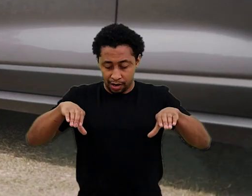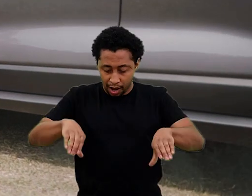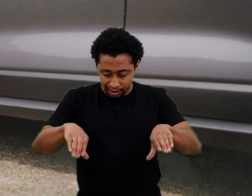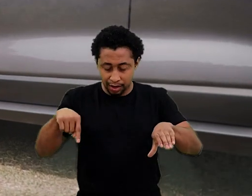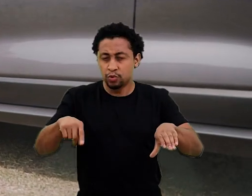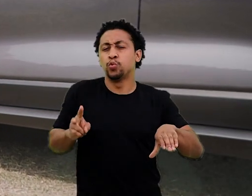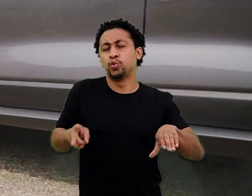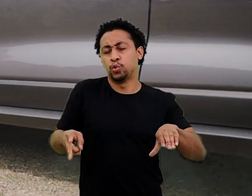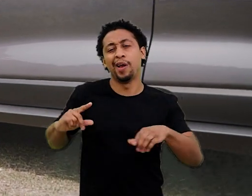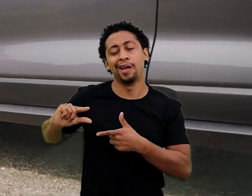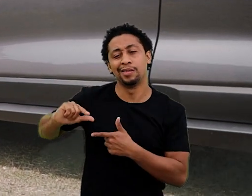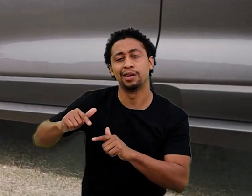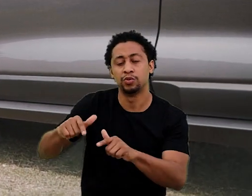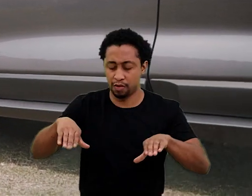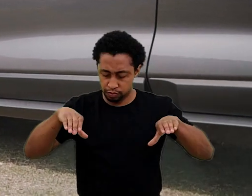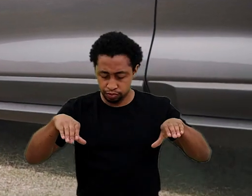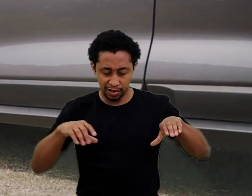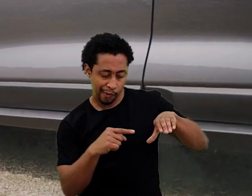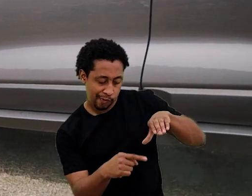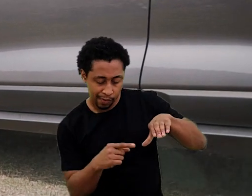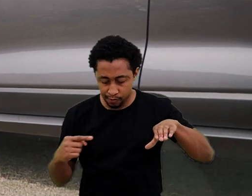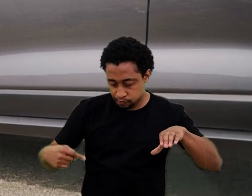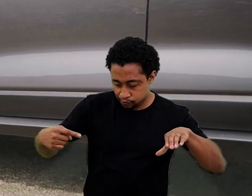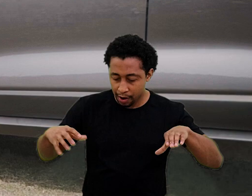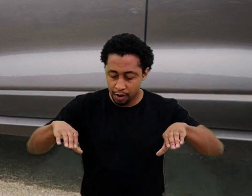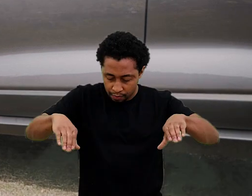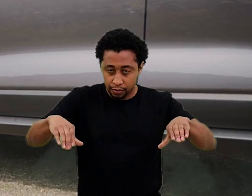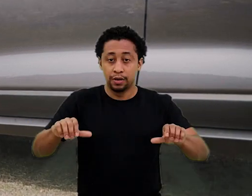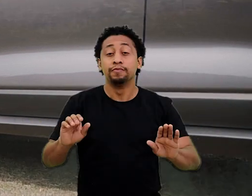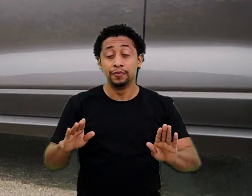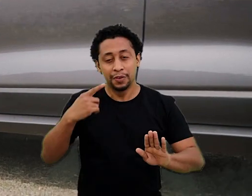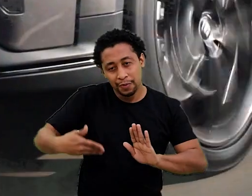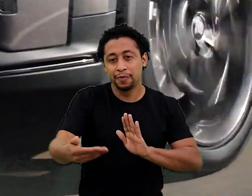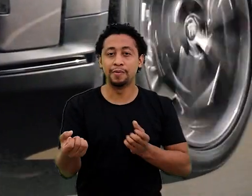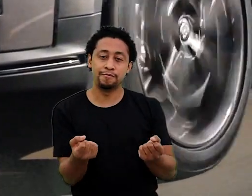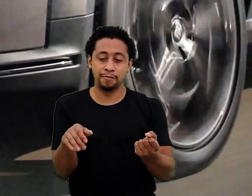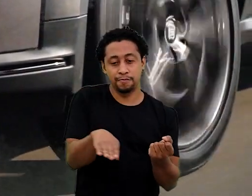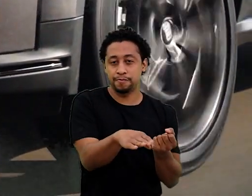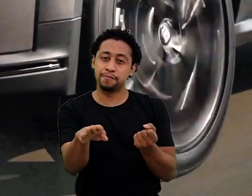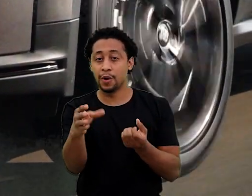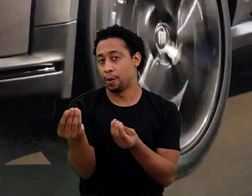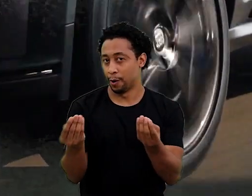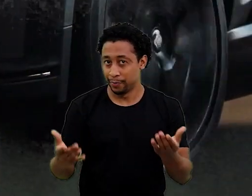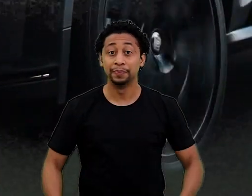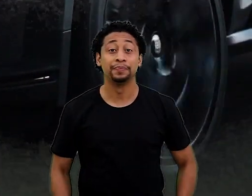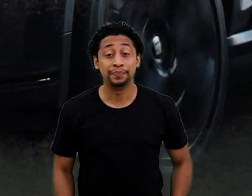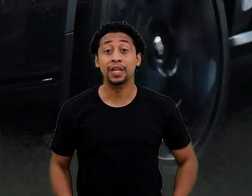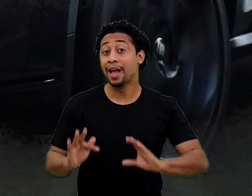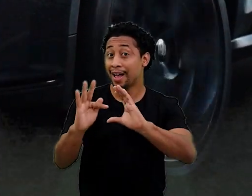o sistema de tambor, que vocês vão entender melhor em detalhes aí quando a gente fazer o test drive on-board. Para esse lançamento, a